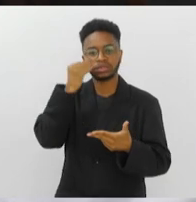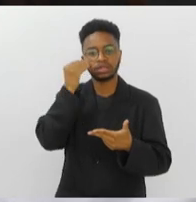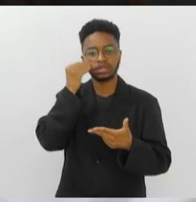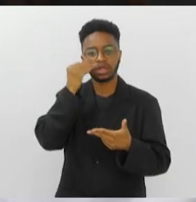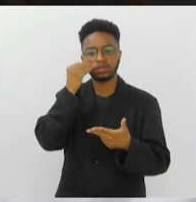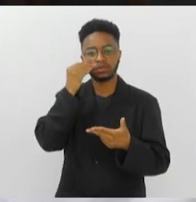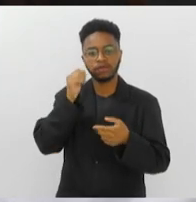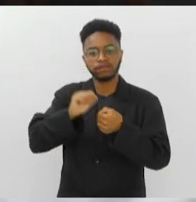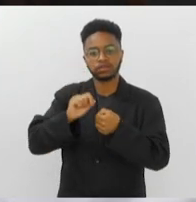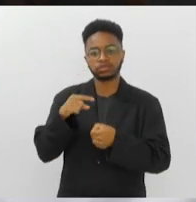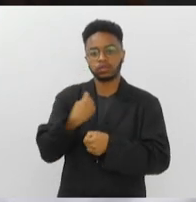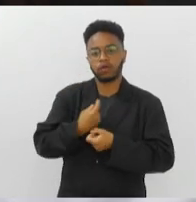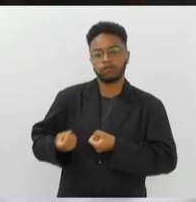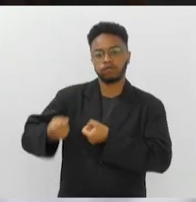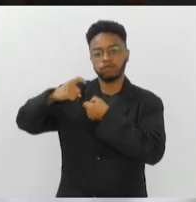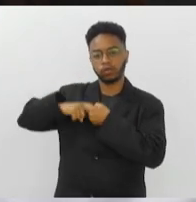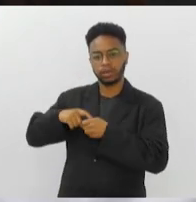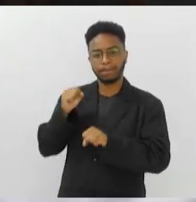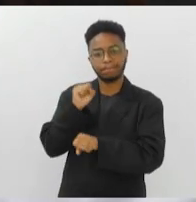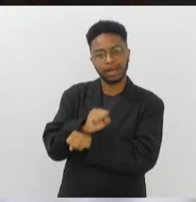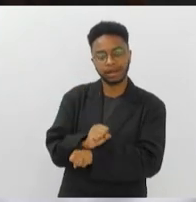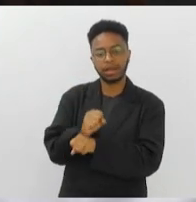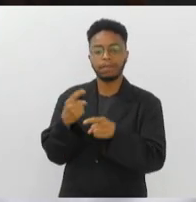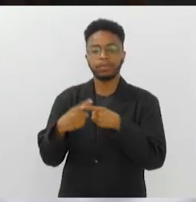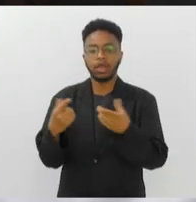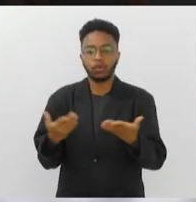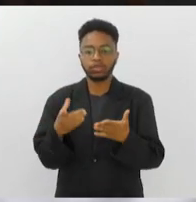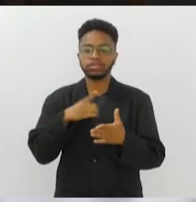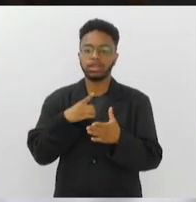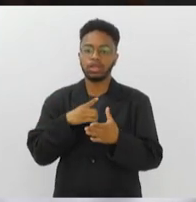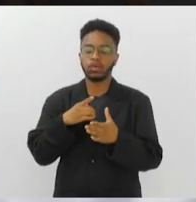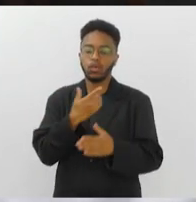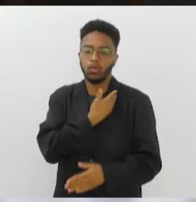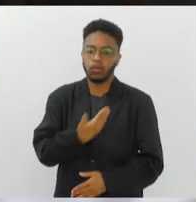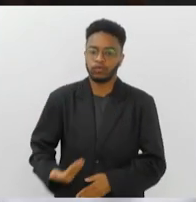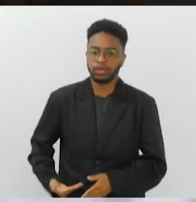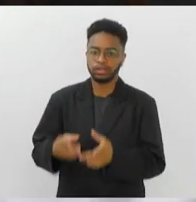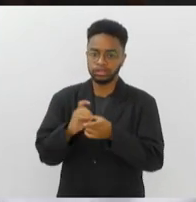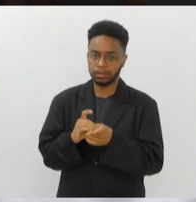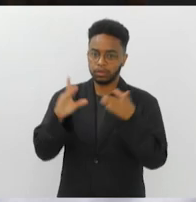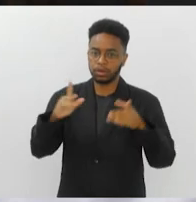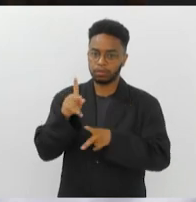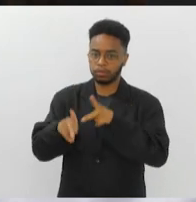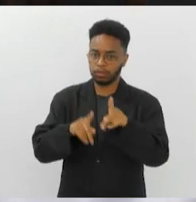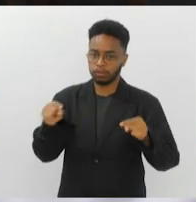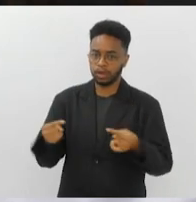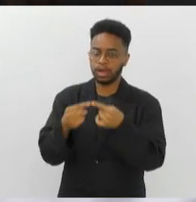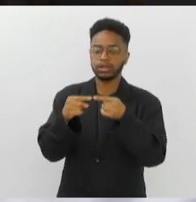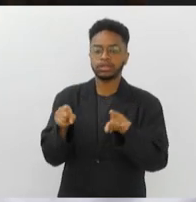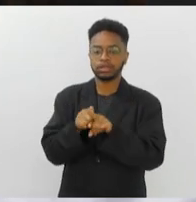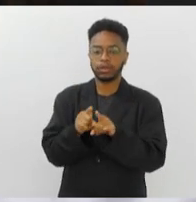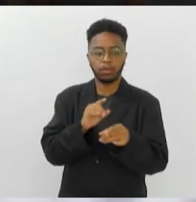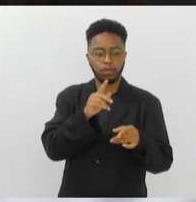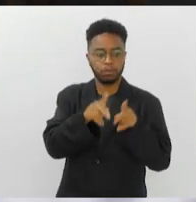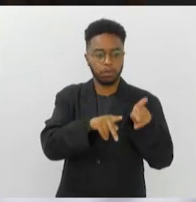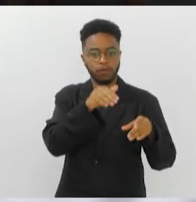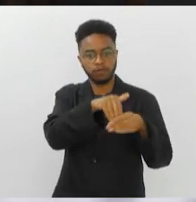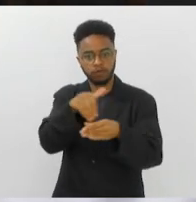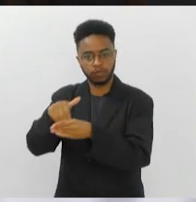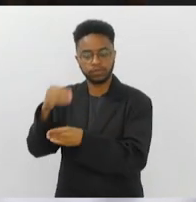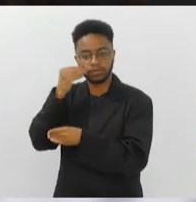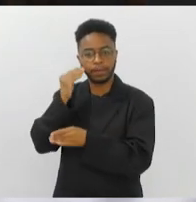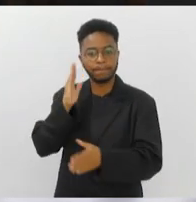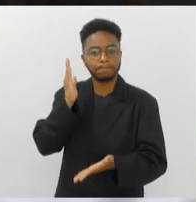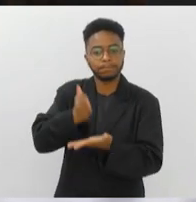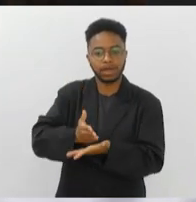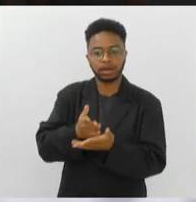fazer recuar. E mesmo num momento onde a gente tem um governo democrático, popular, eleito pelo povo, para interromper um ciclo